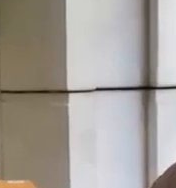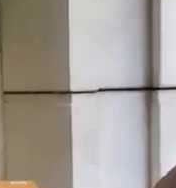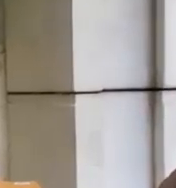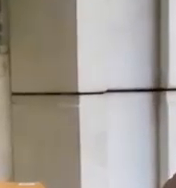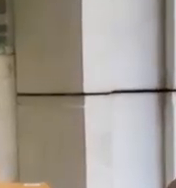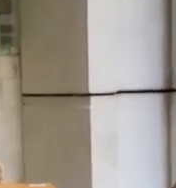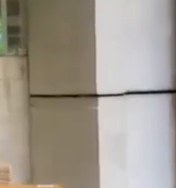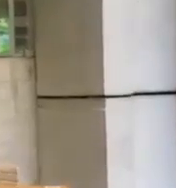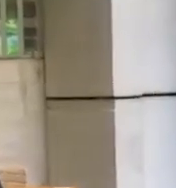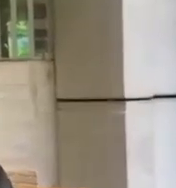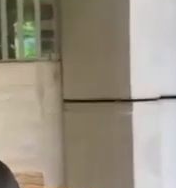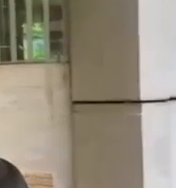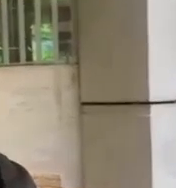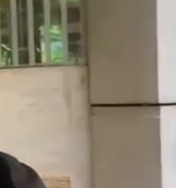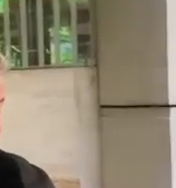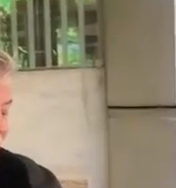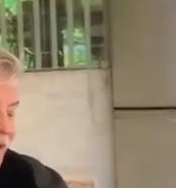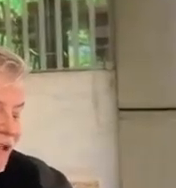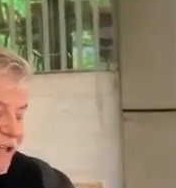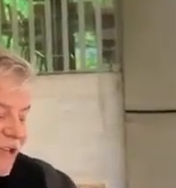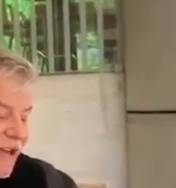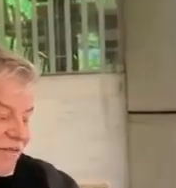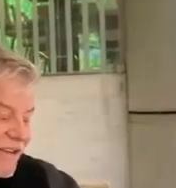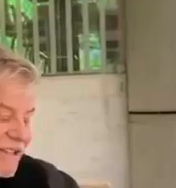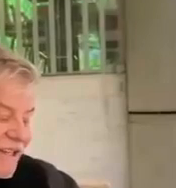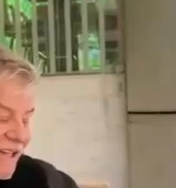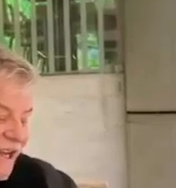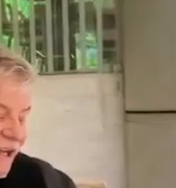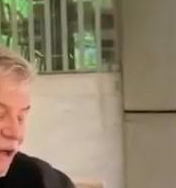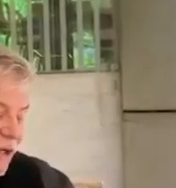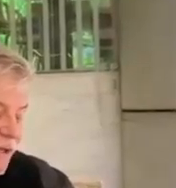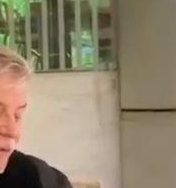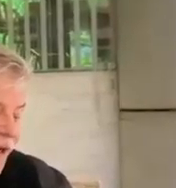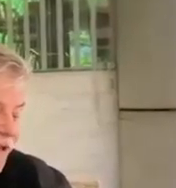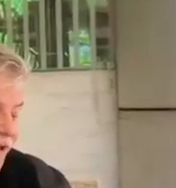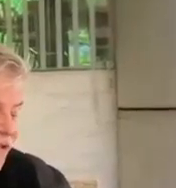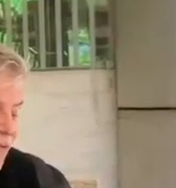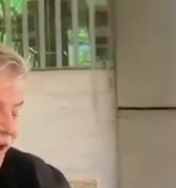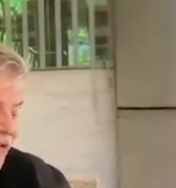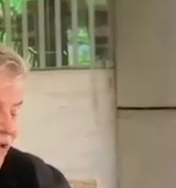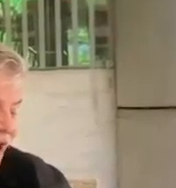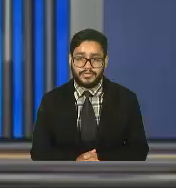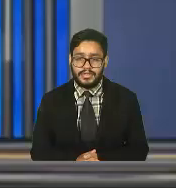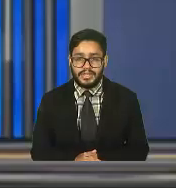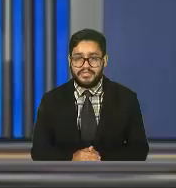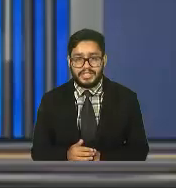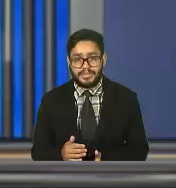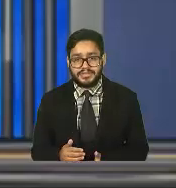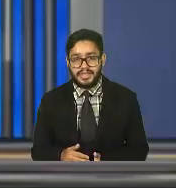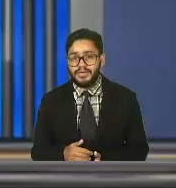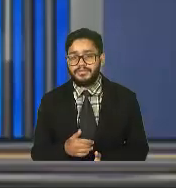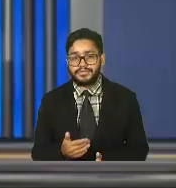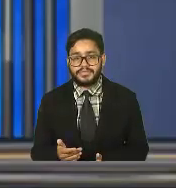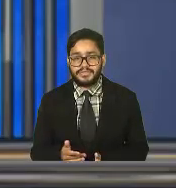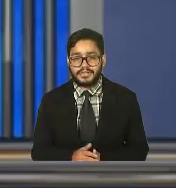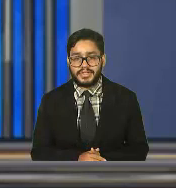que hoje foi o melhor dia. E o Matheus Solano acrescentou, coisa mais linda. E ainda teve mais, depois que o vídeo viralizou. Falabella